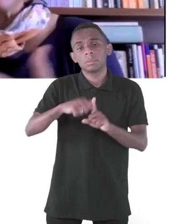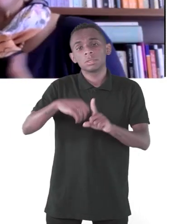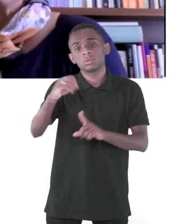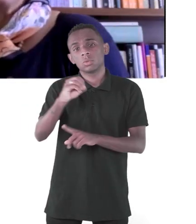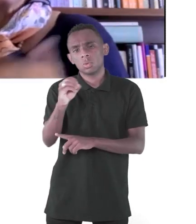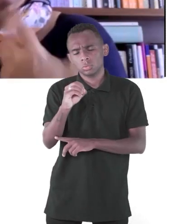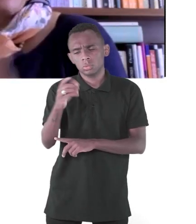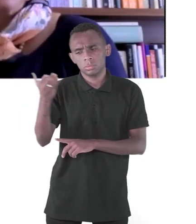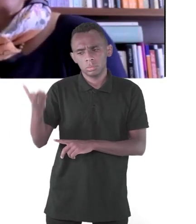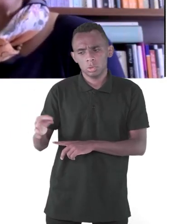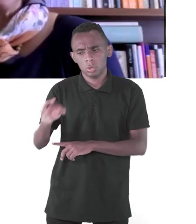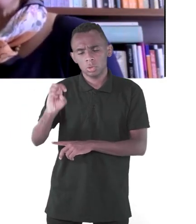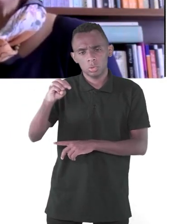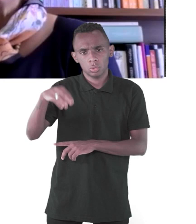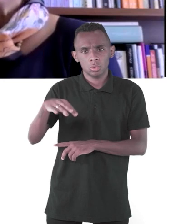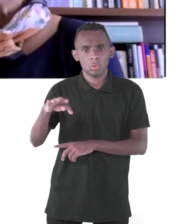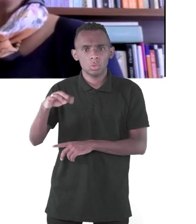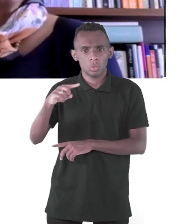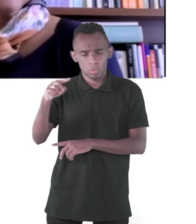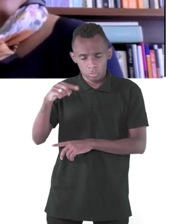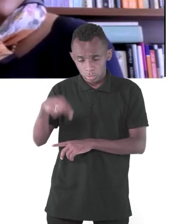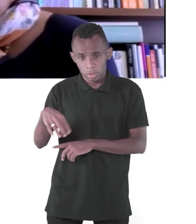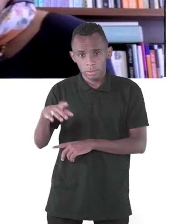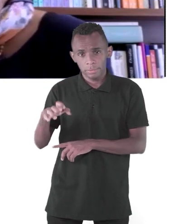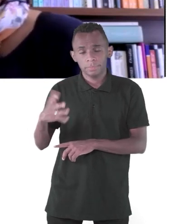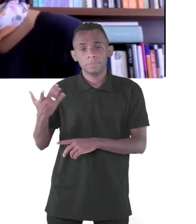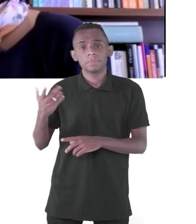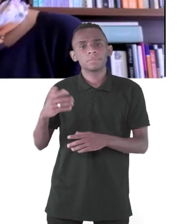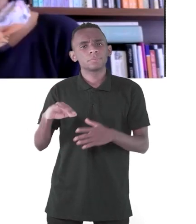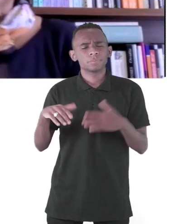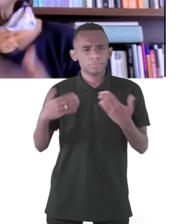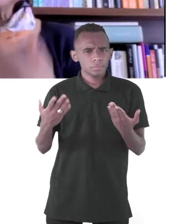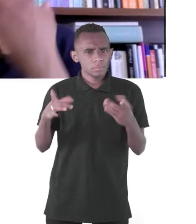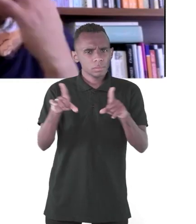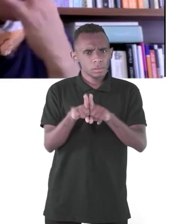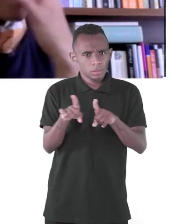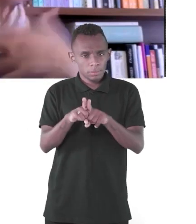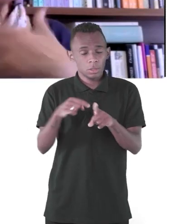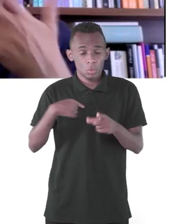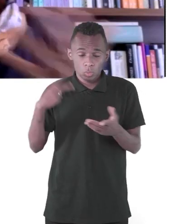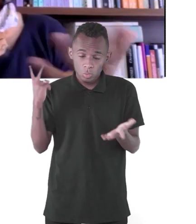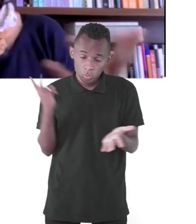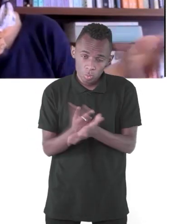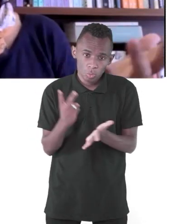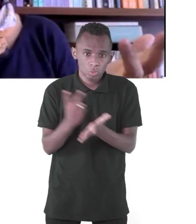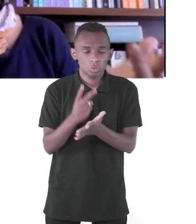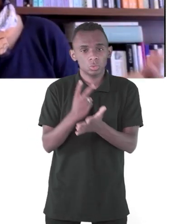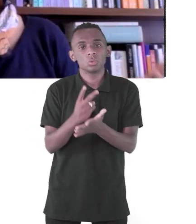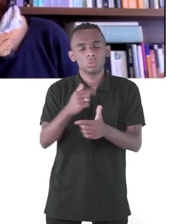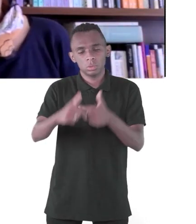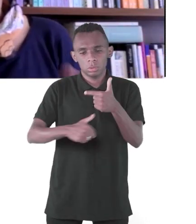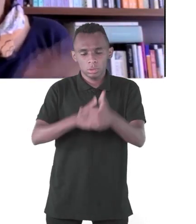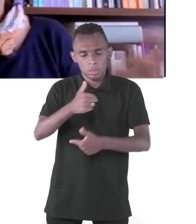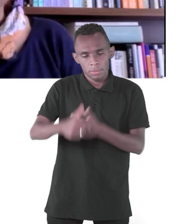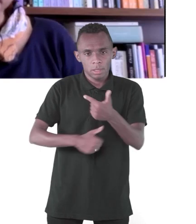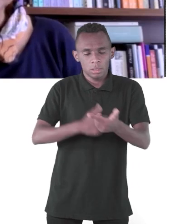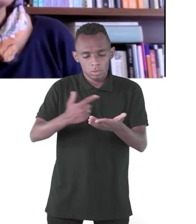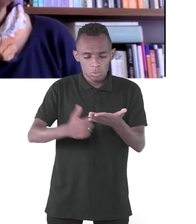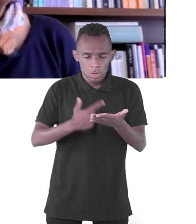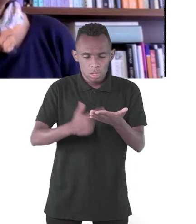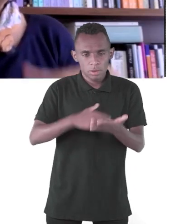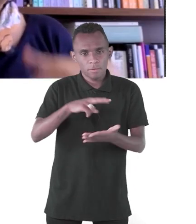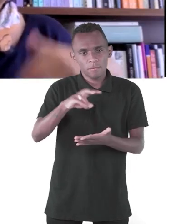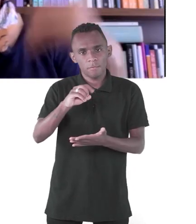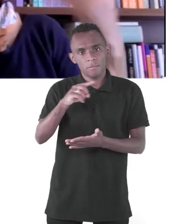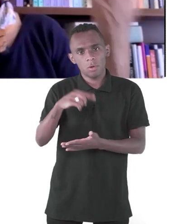lançar esse projeto agora para o aniversário dele. E fora isso, eu sigo trabalhando Vozes do Brasil, né, o